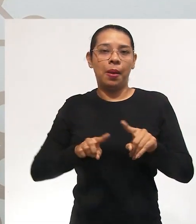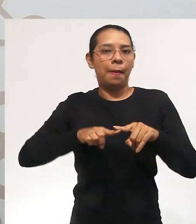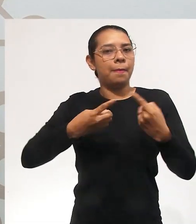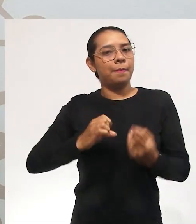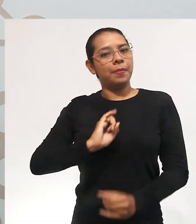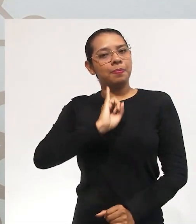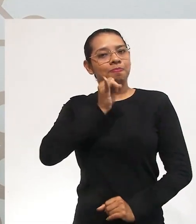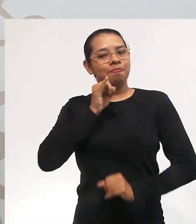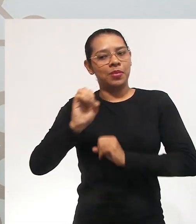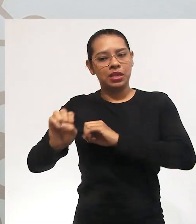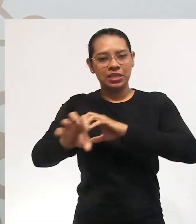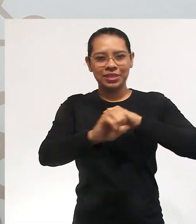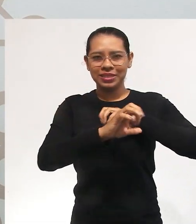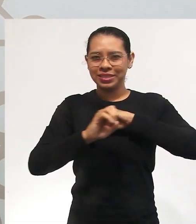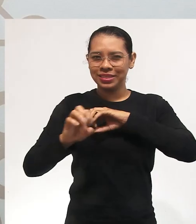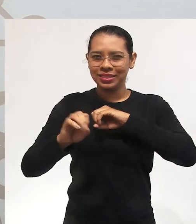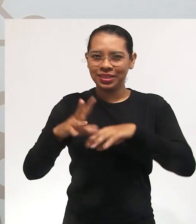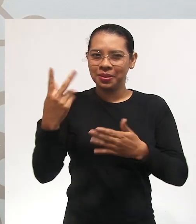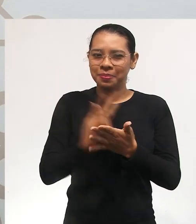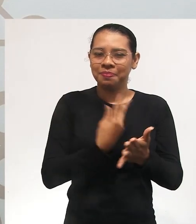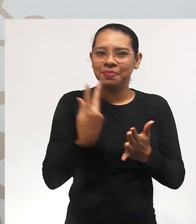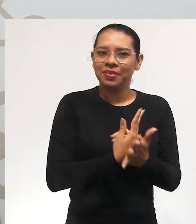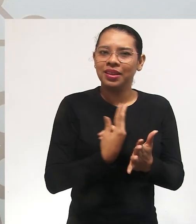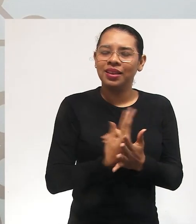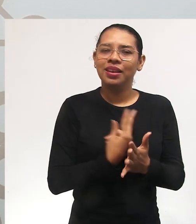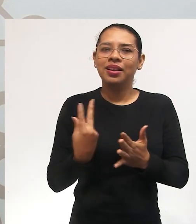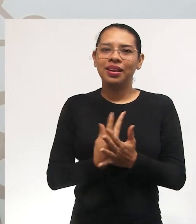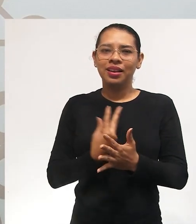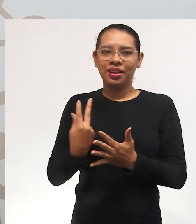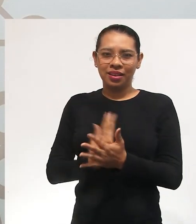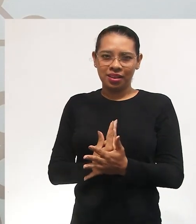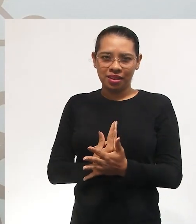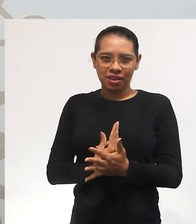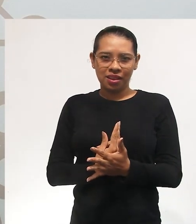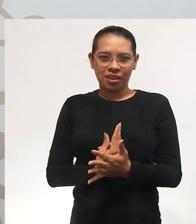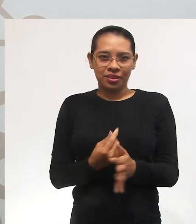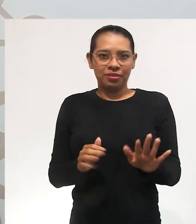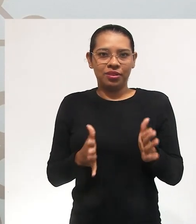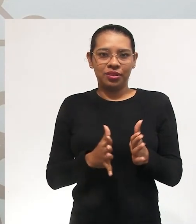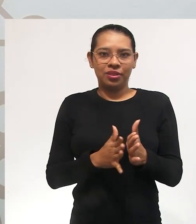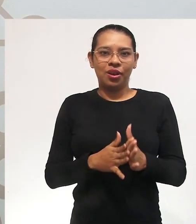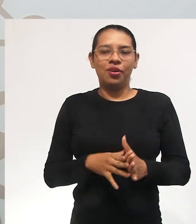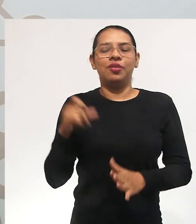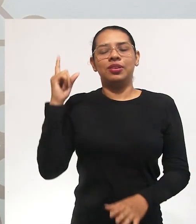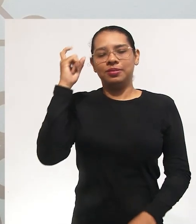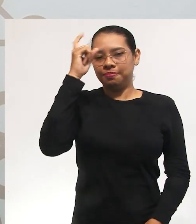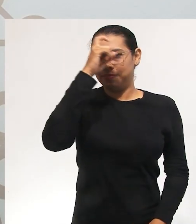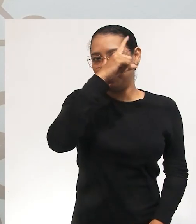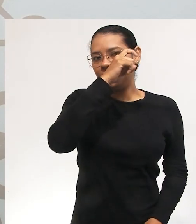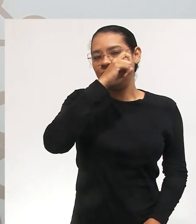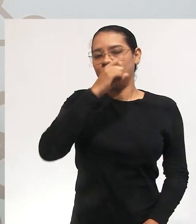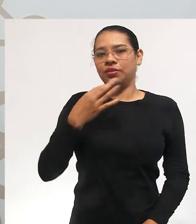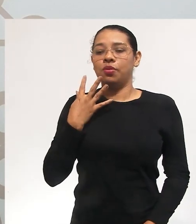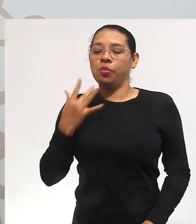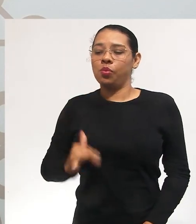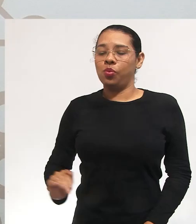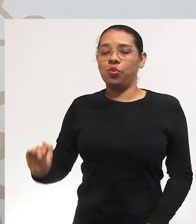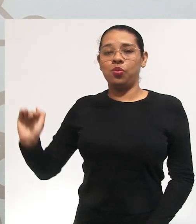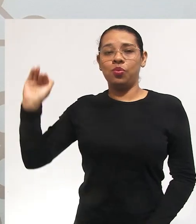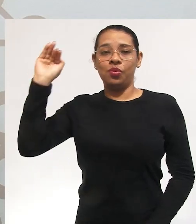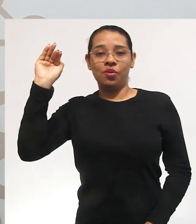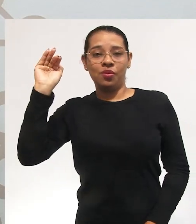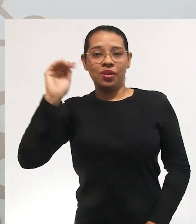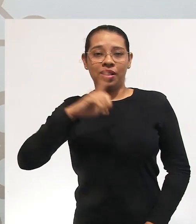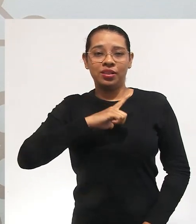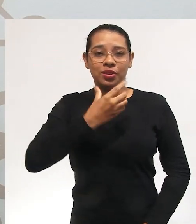vida, assim como o contrário. Se for um ensino deficiente, se ficar lacunas ali que não forem preenchidas, isso também vai